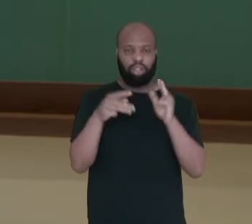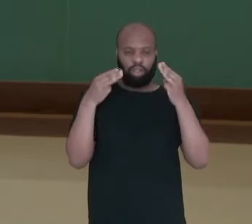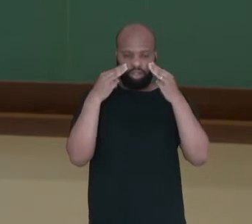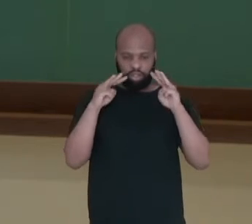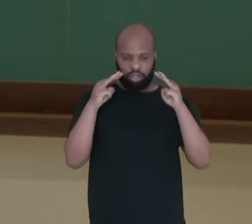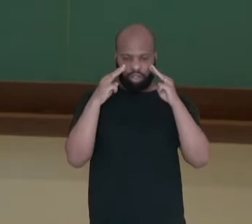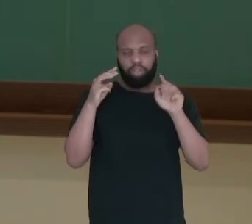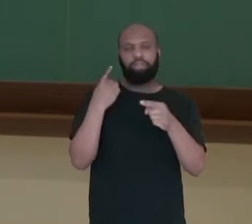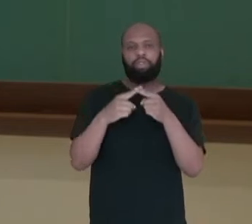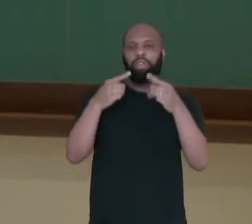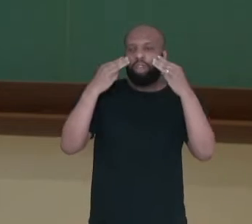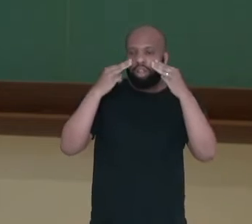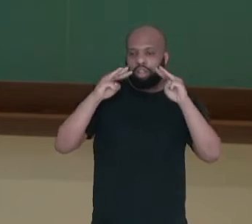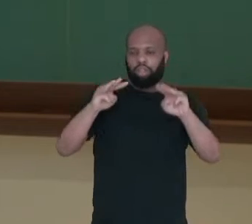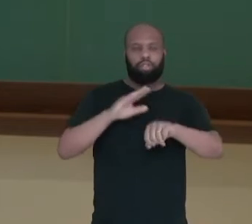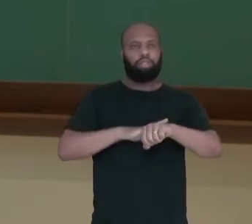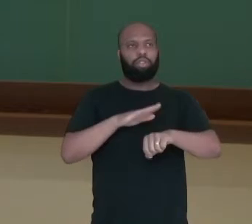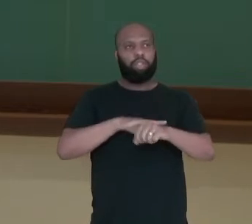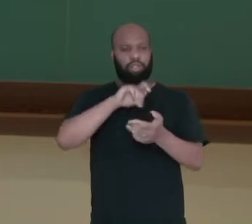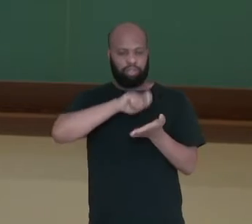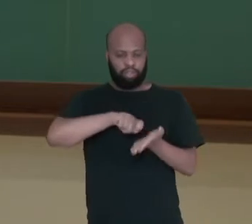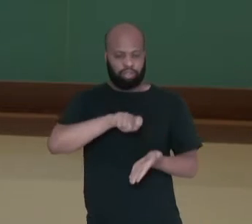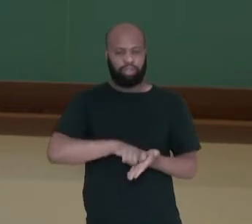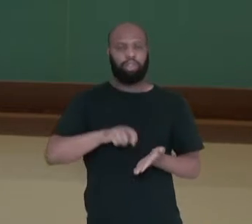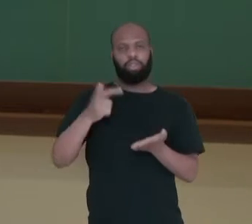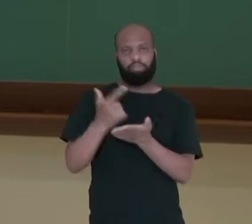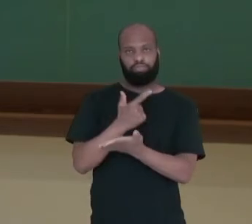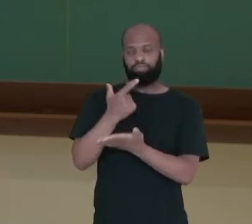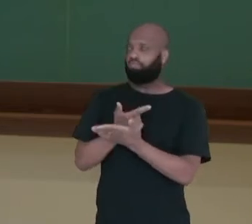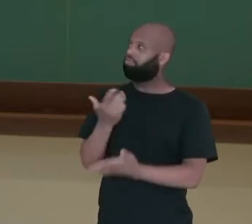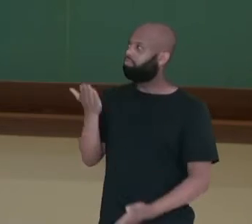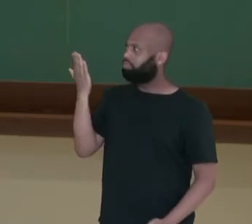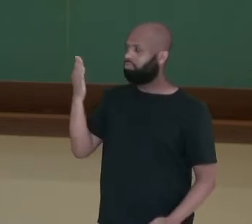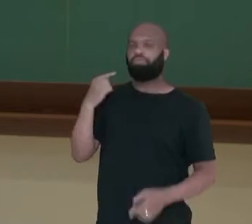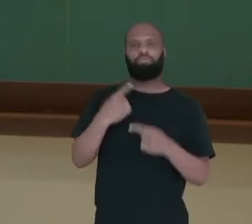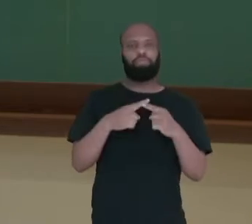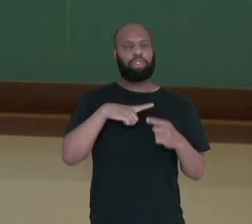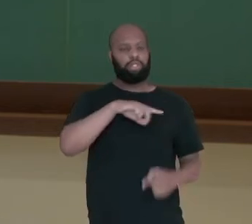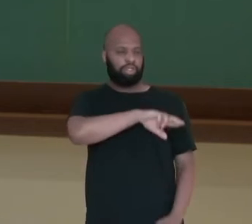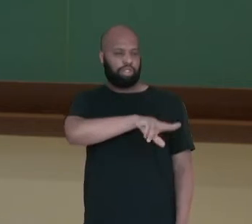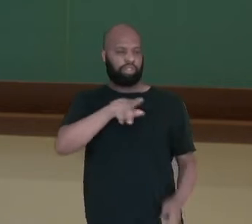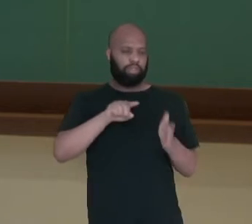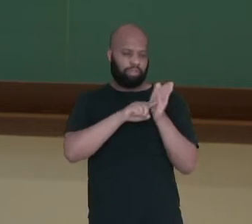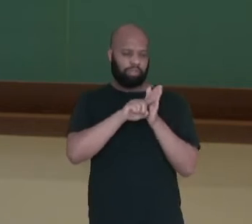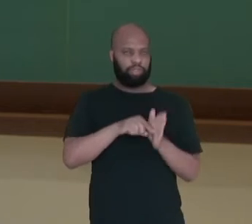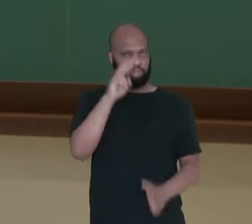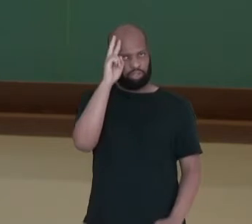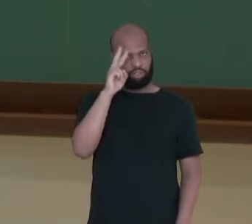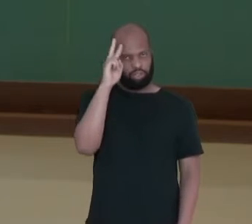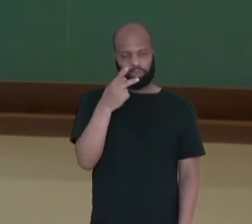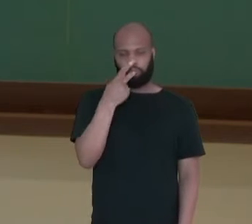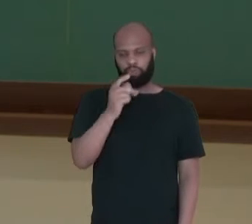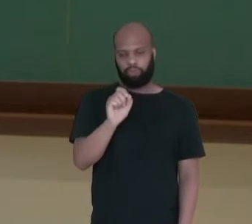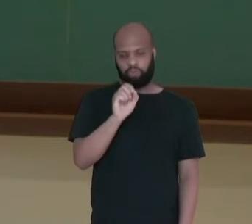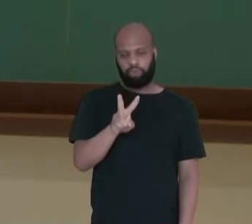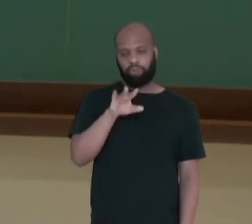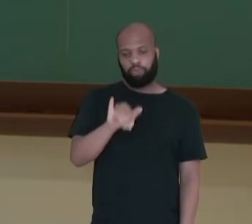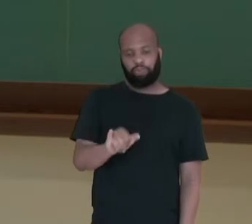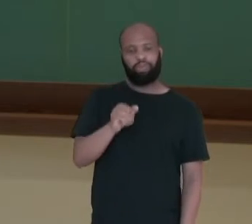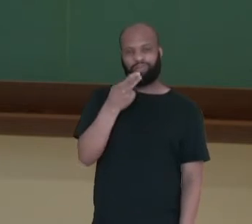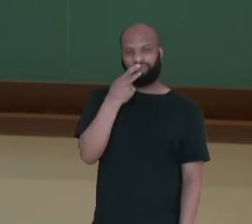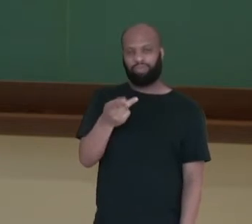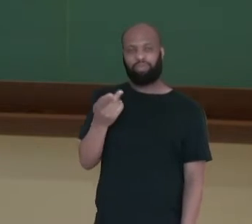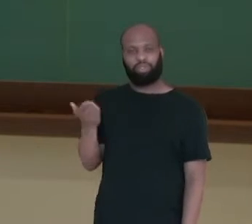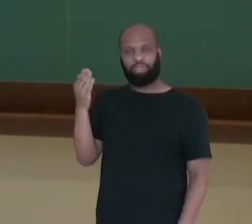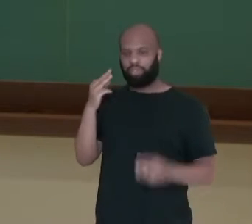Maquiavel. Maquiavel, quando escreve O Príncipe, então, muitos historiadores vão dizer que ele